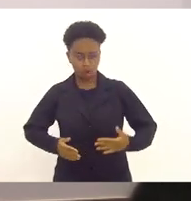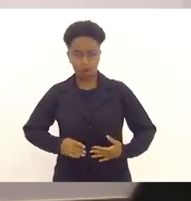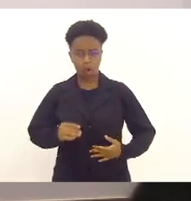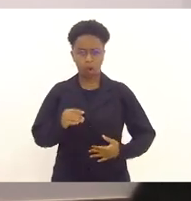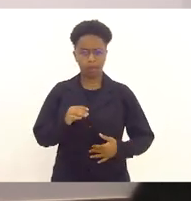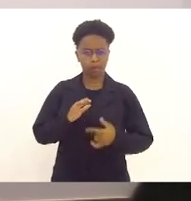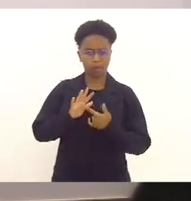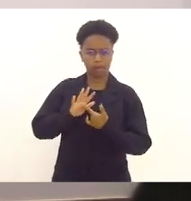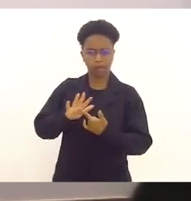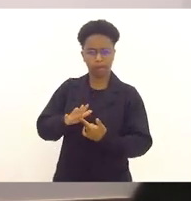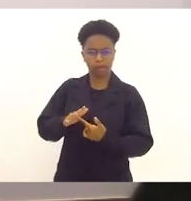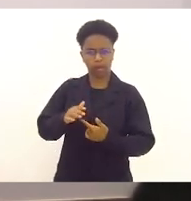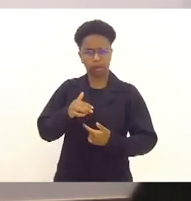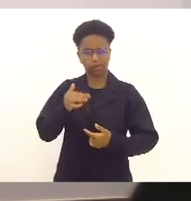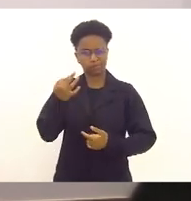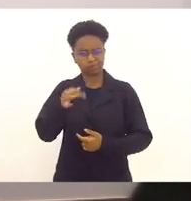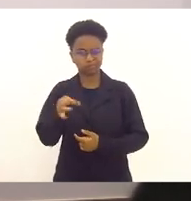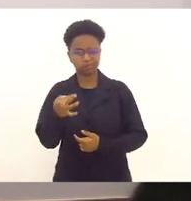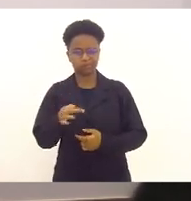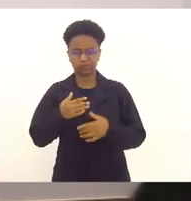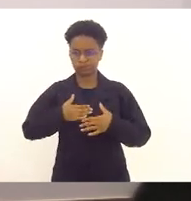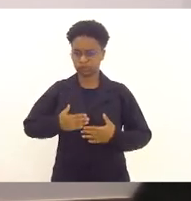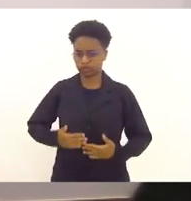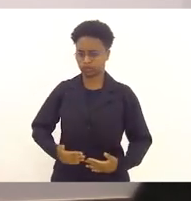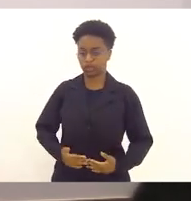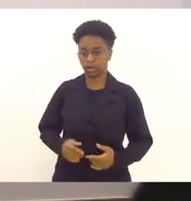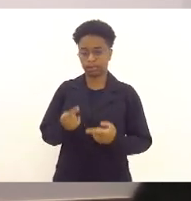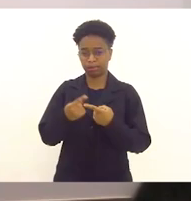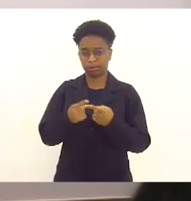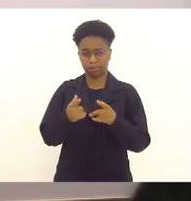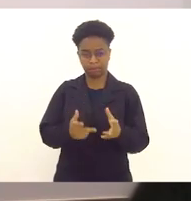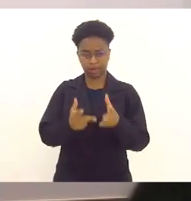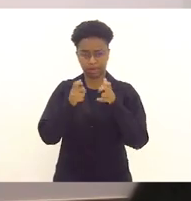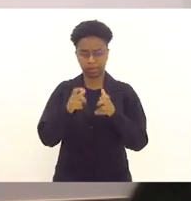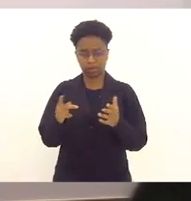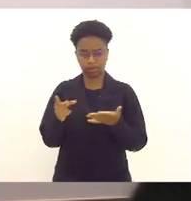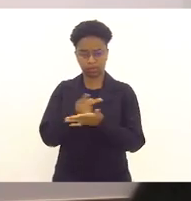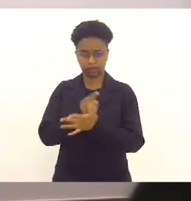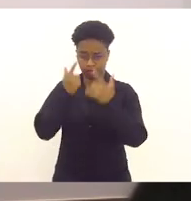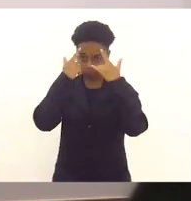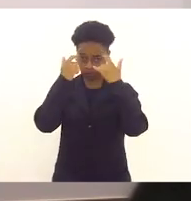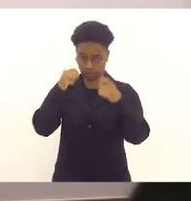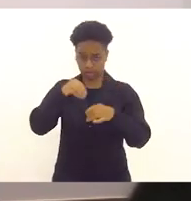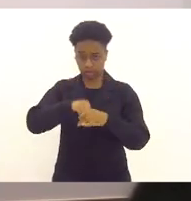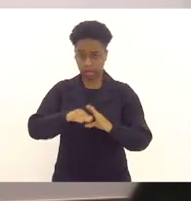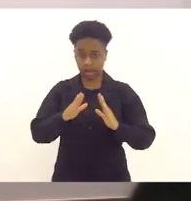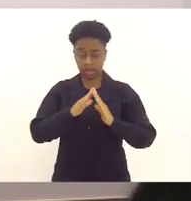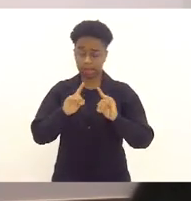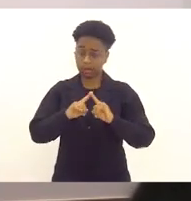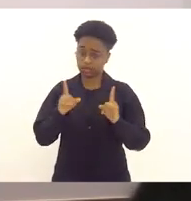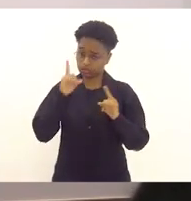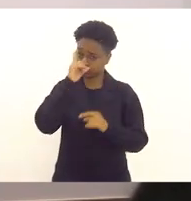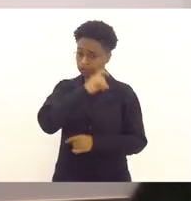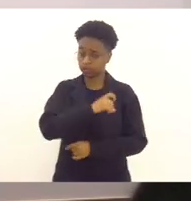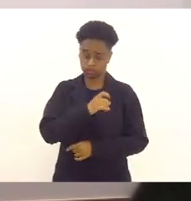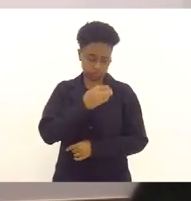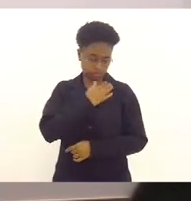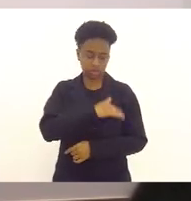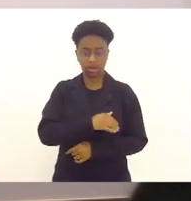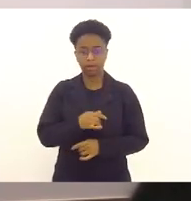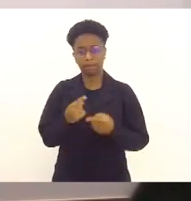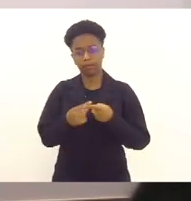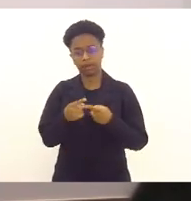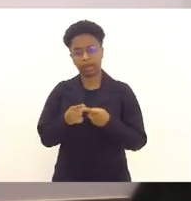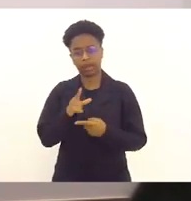para que se veja né A doméstica e isso é complicado porque a